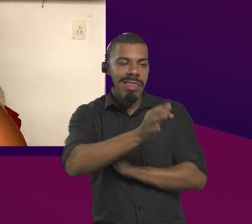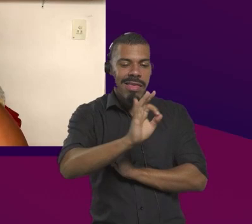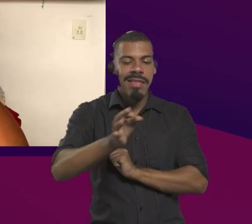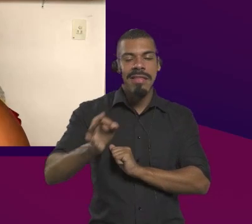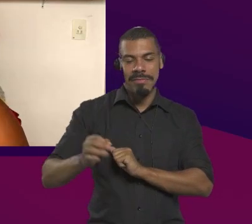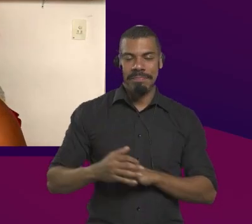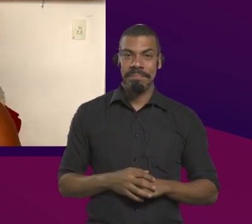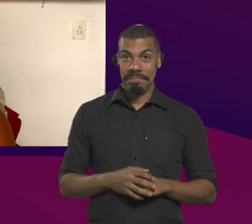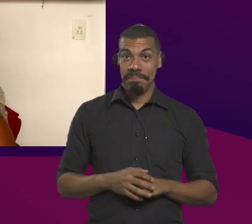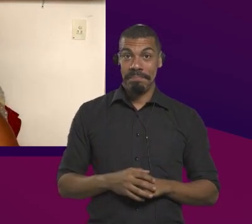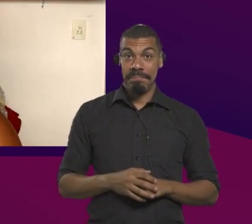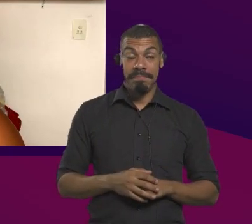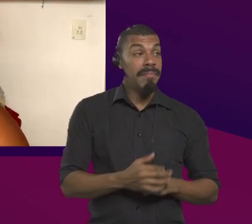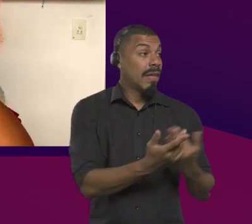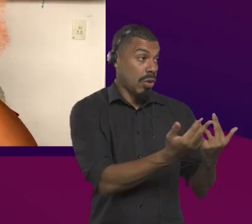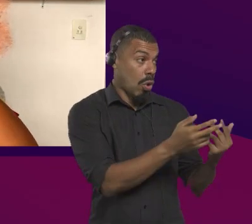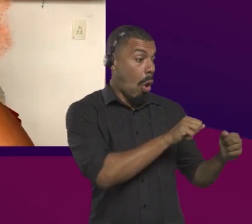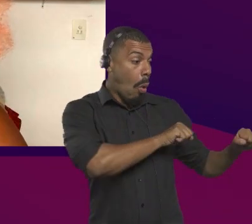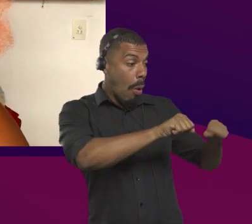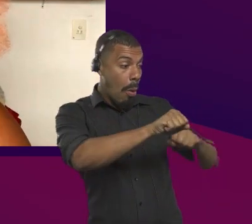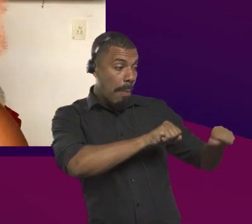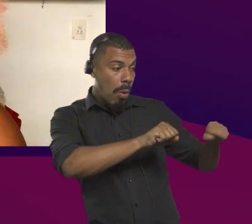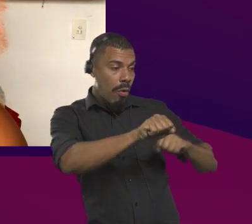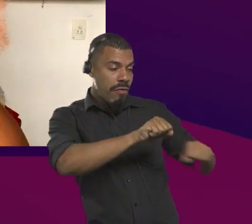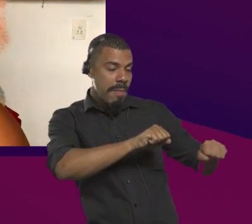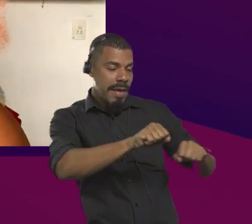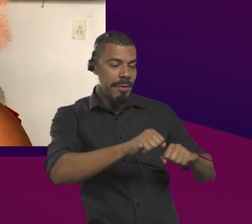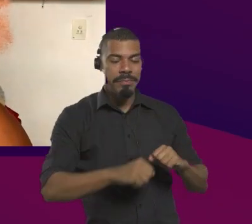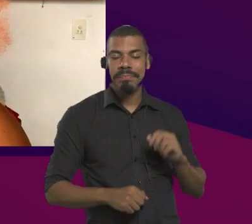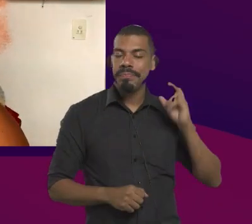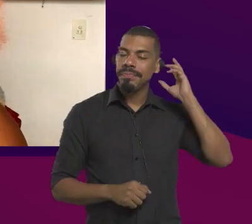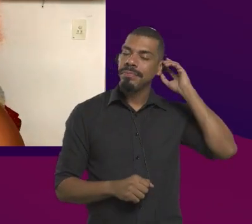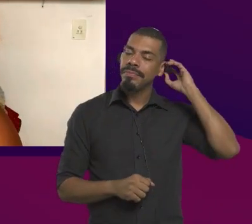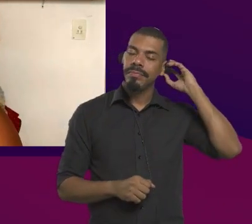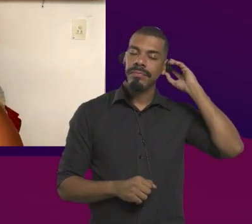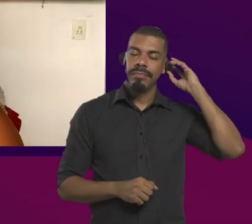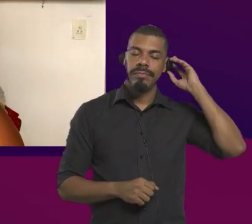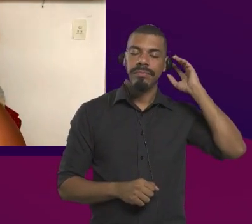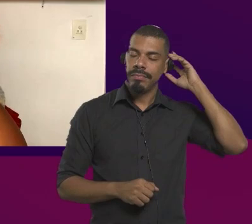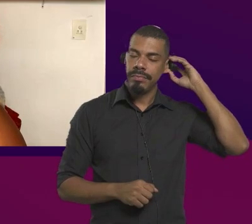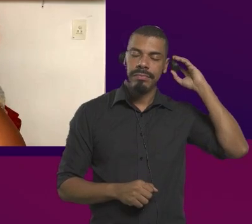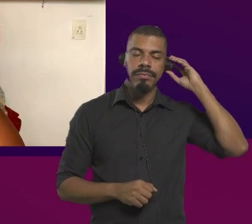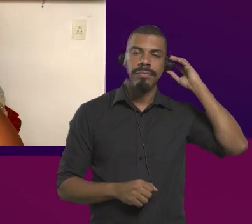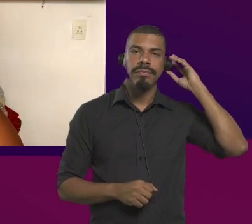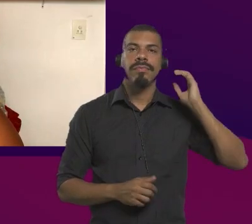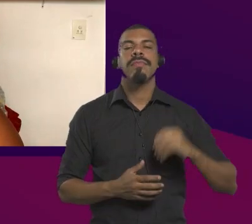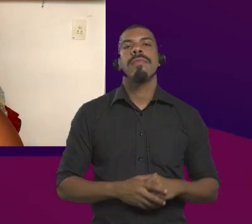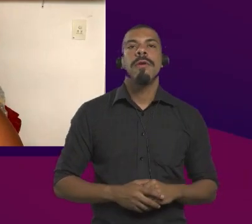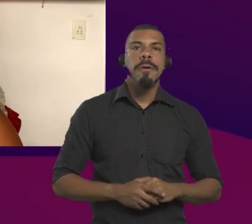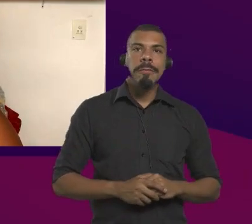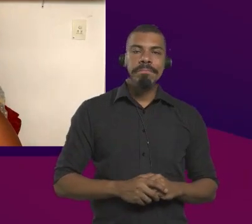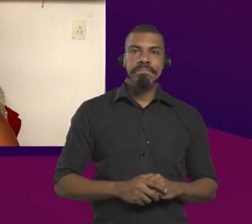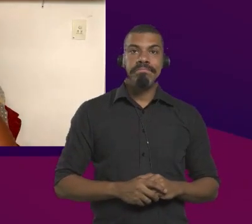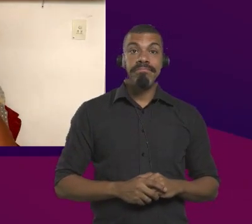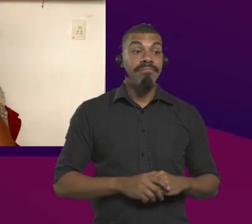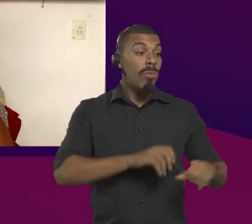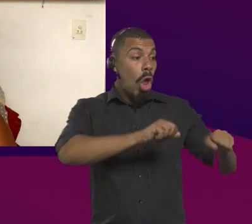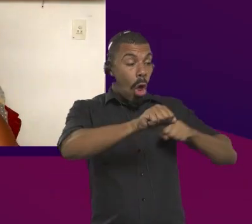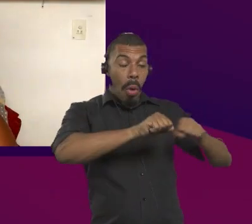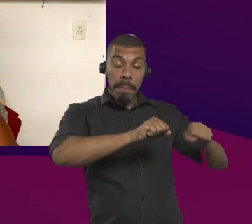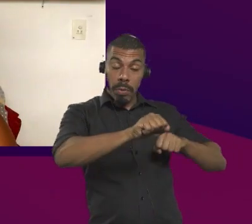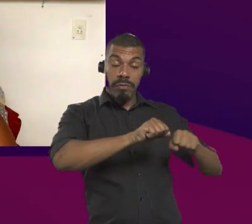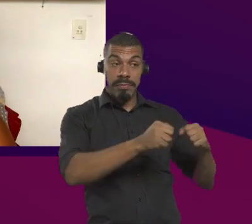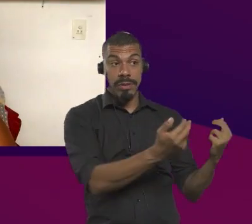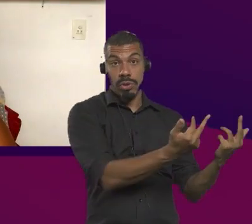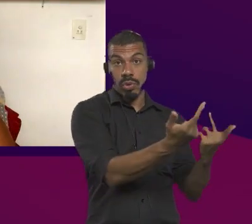é um movimento Eu relativamente, não é novo. Dani, já vou falar com você, peraí. Como tá. é um movimento que, assim, como a